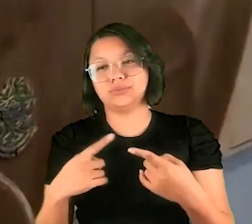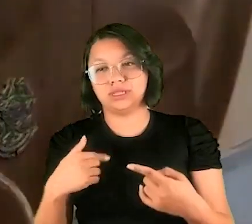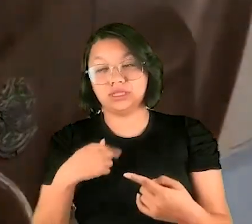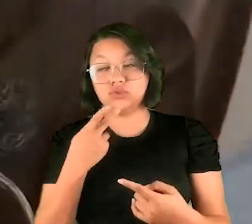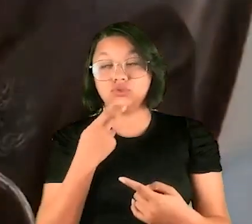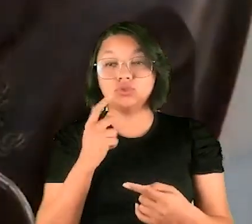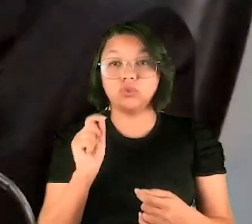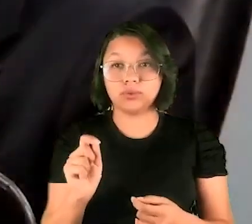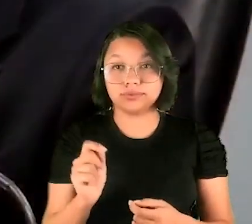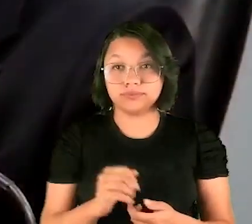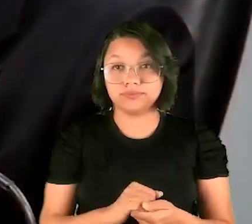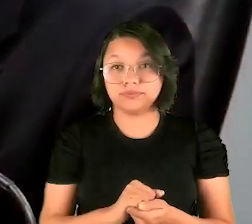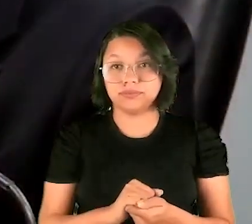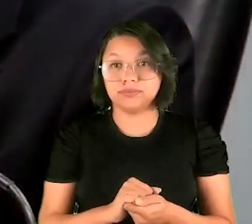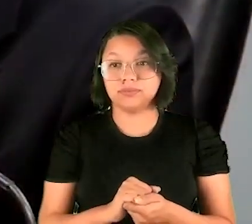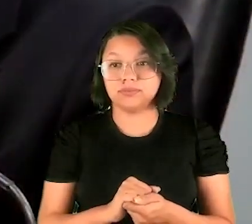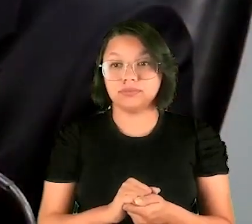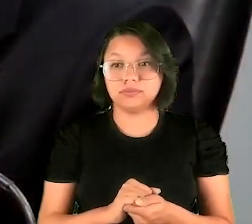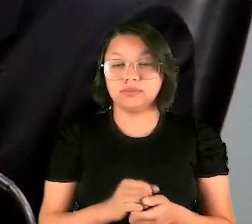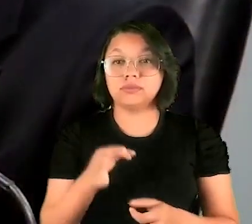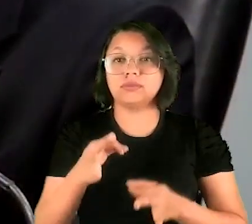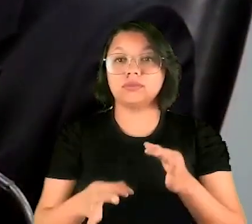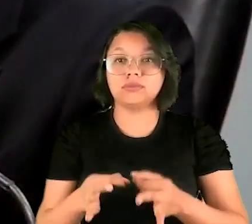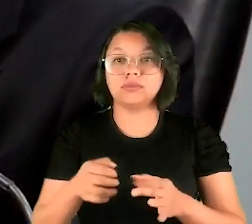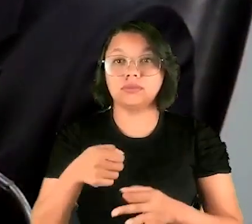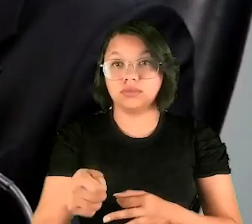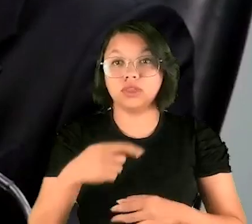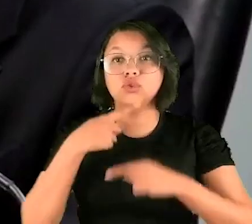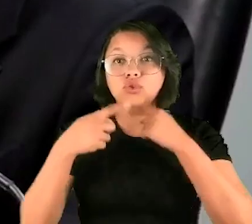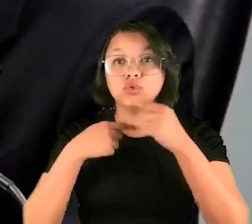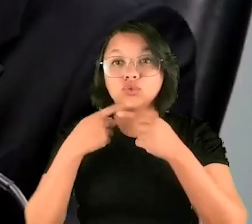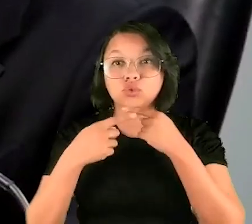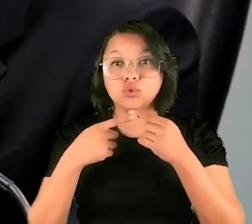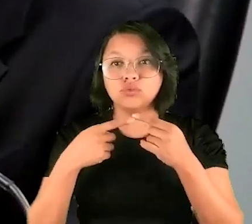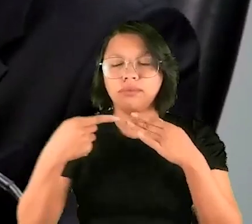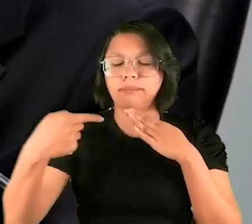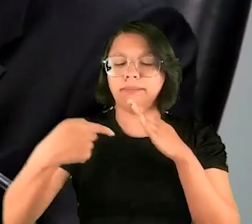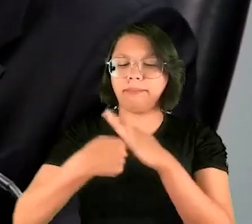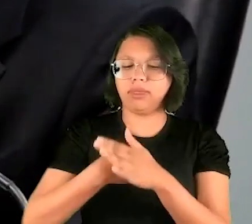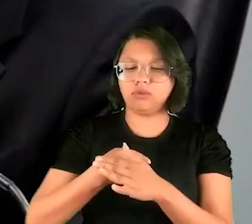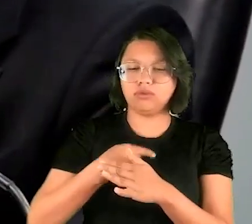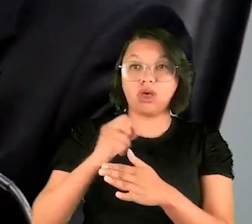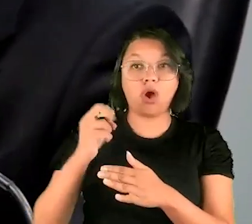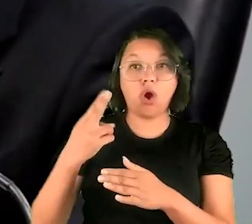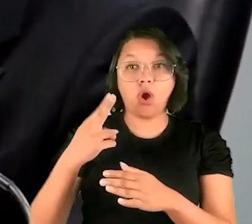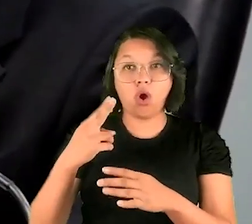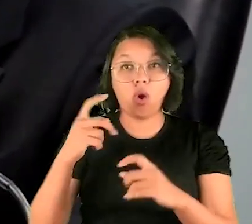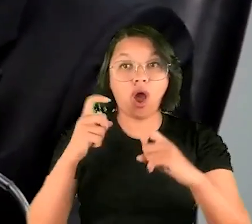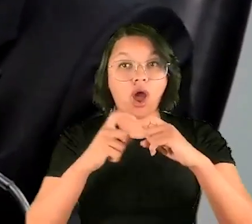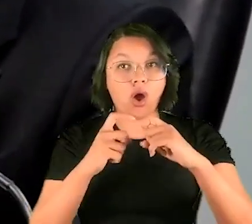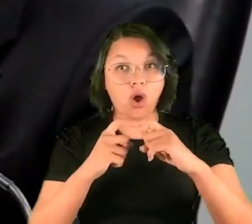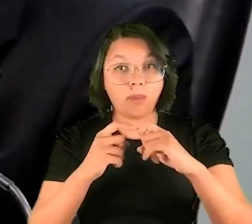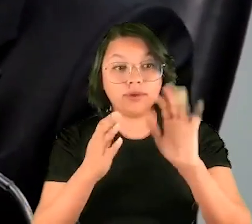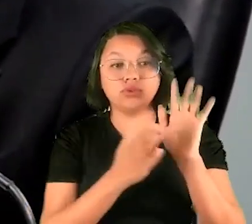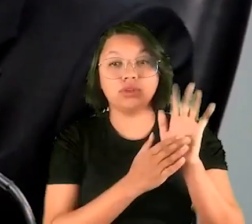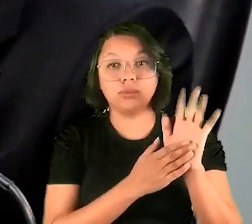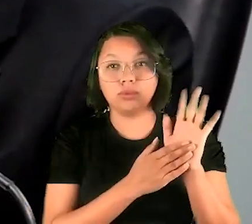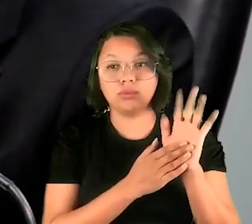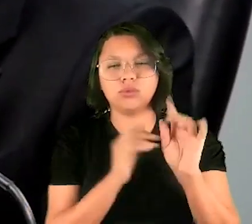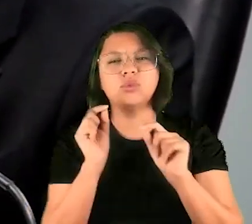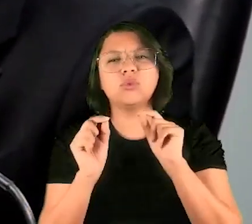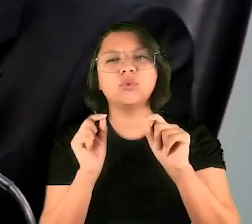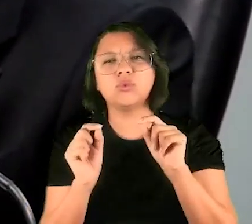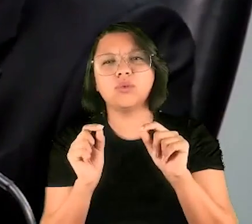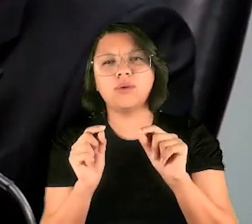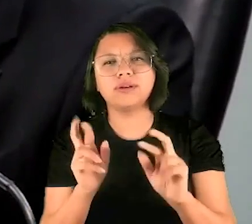eu diria o seguinte, o magistrado, em dúvida, deve se perguntar, ou perguntar ao médico que está fazendo a proposta,